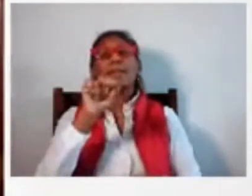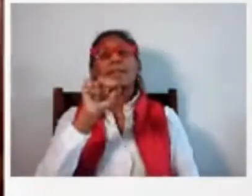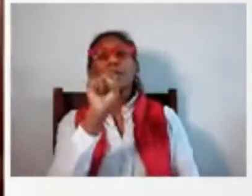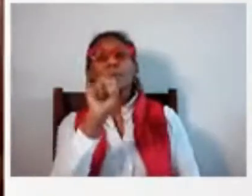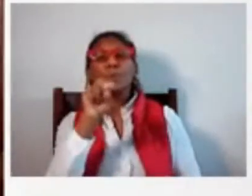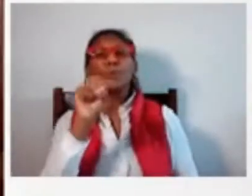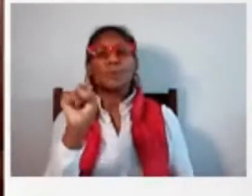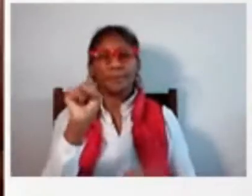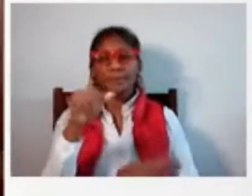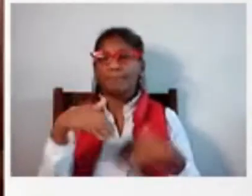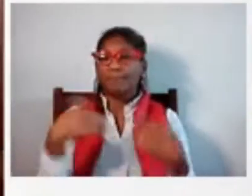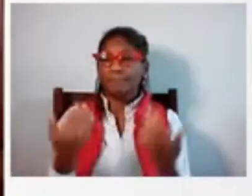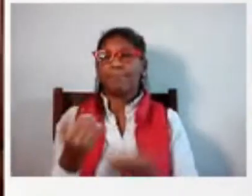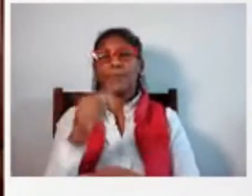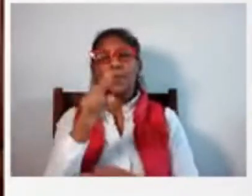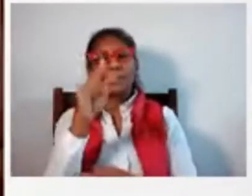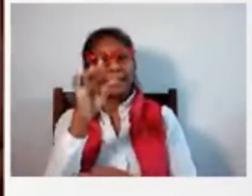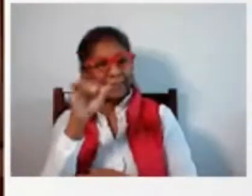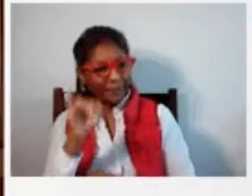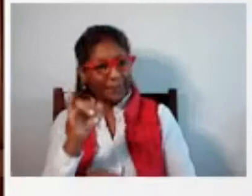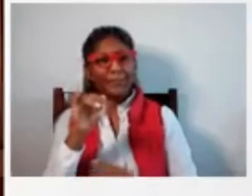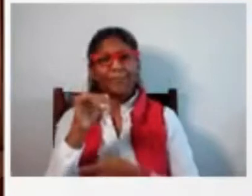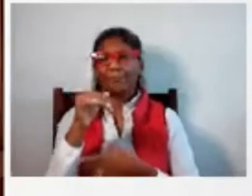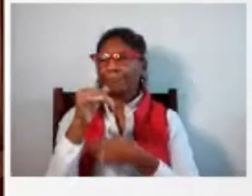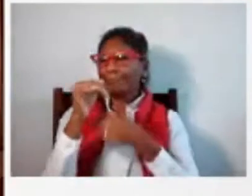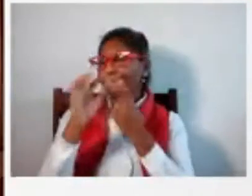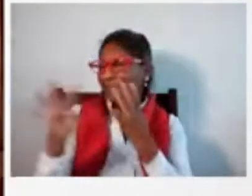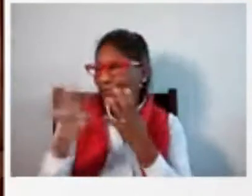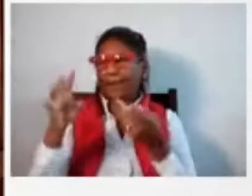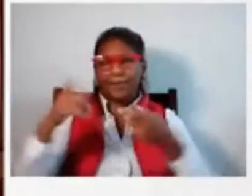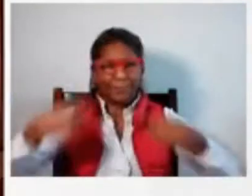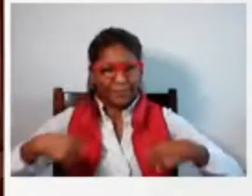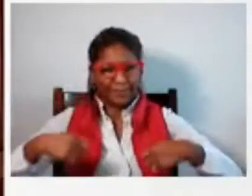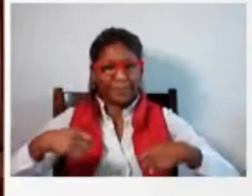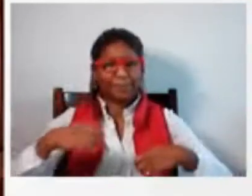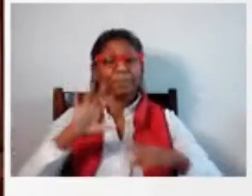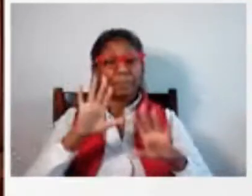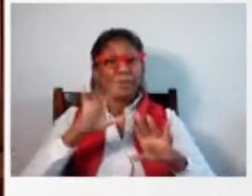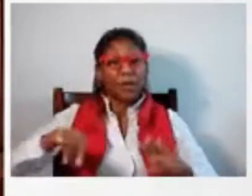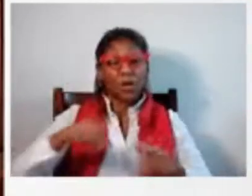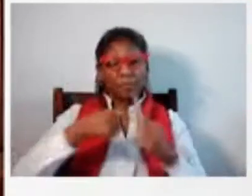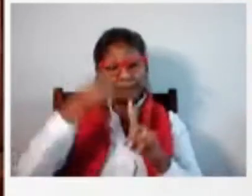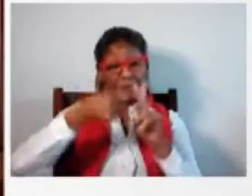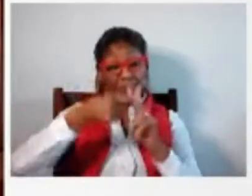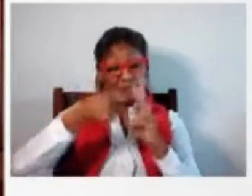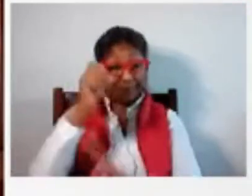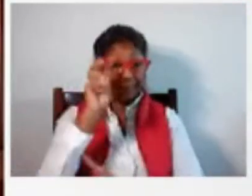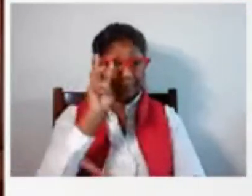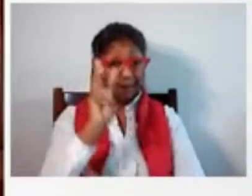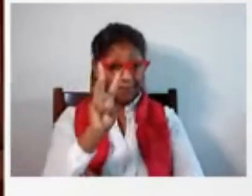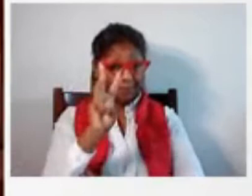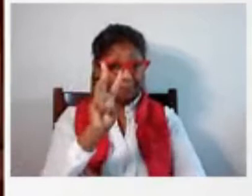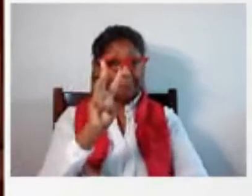sistema hospitalar, né? A gente acho que teve muita oportunidade ao longo desse período, esses mais de 3 meses aí que a gente está convivendo com a